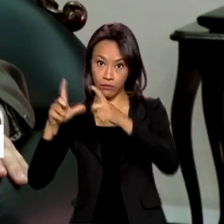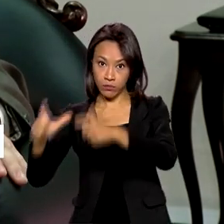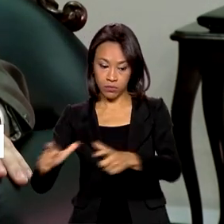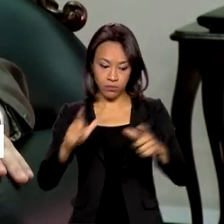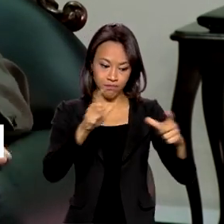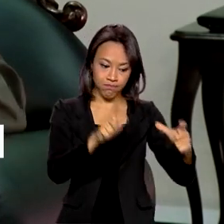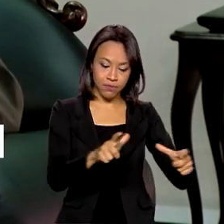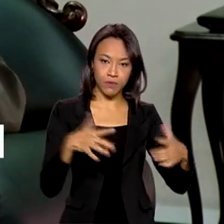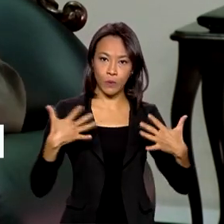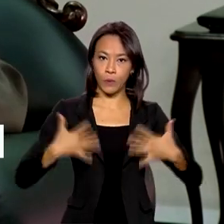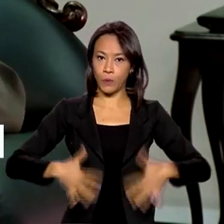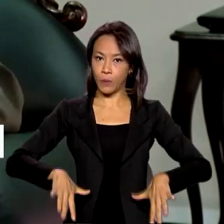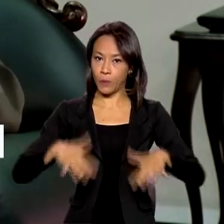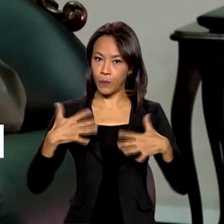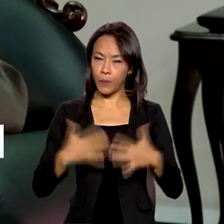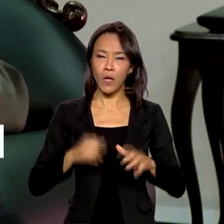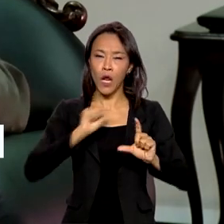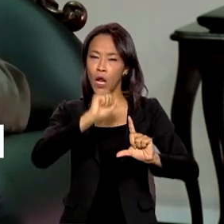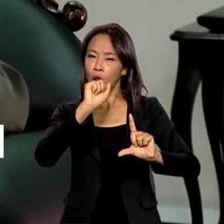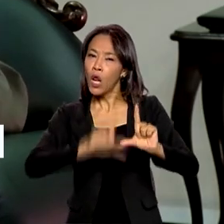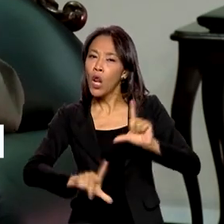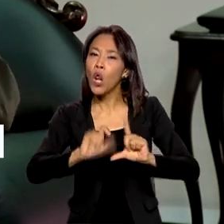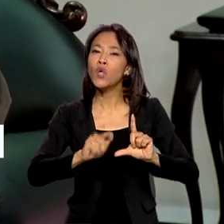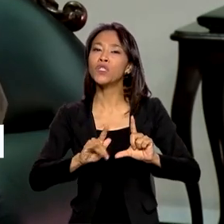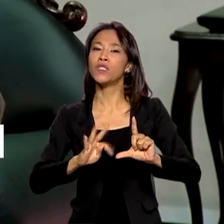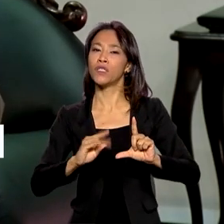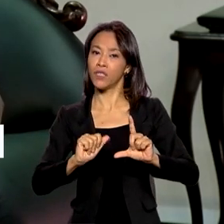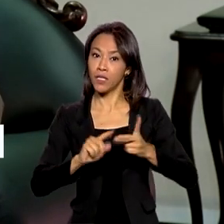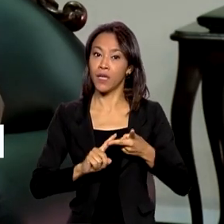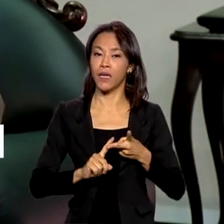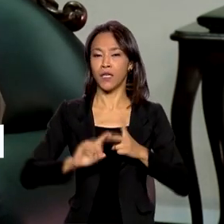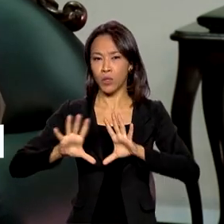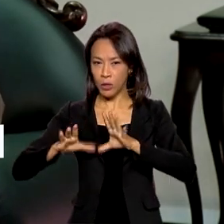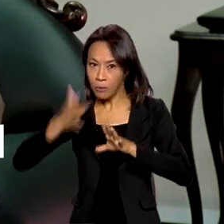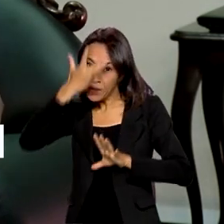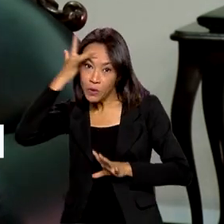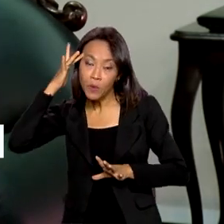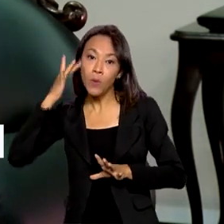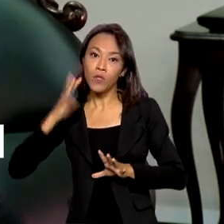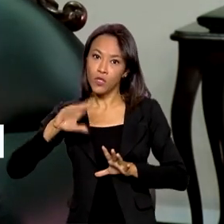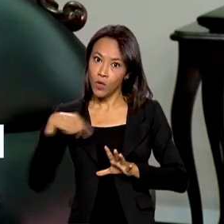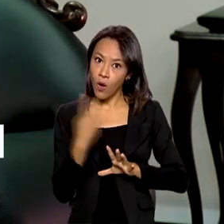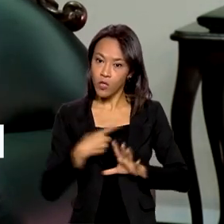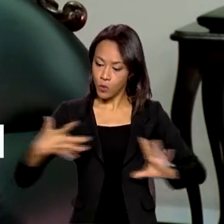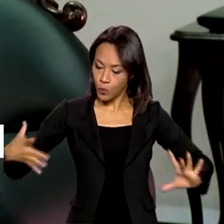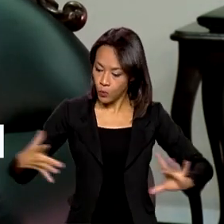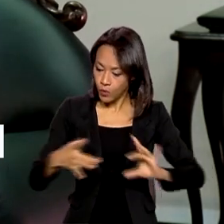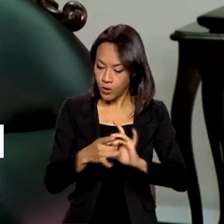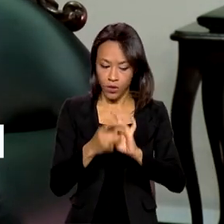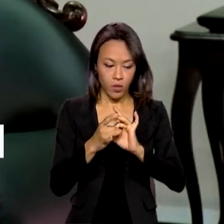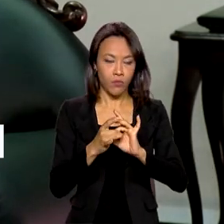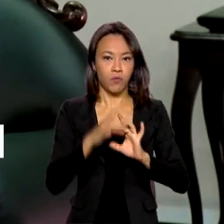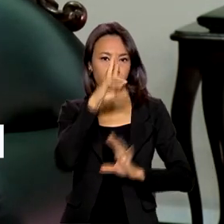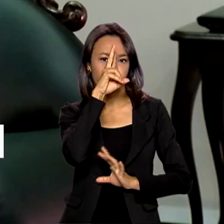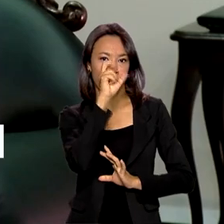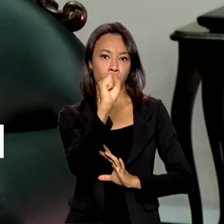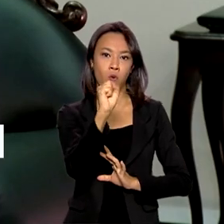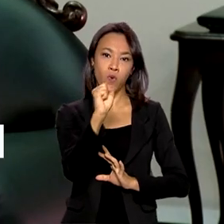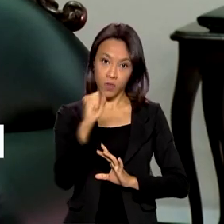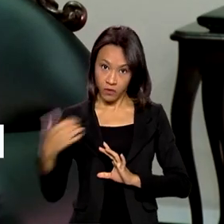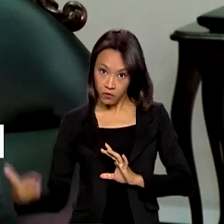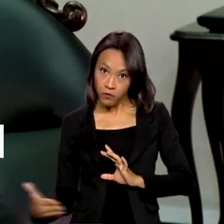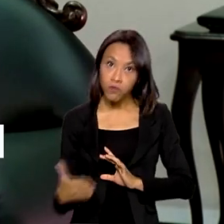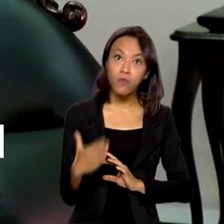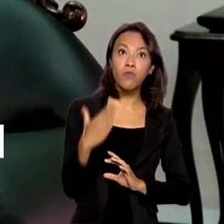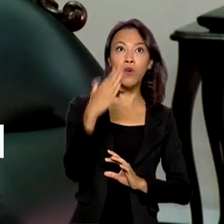impõe dificuldade de logística de pessoal então a gente uniu forças Como eu disse na última entrevista Subimos para